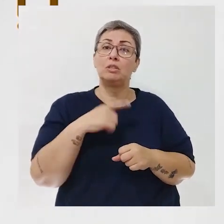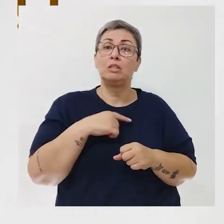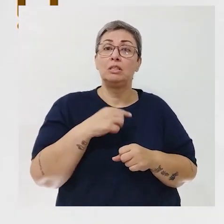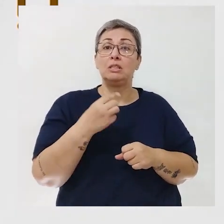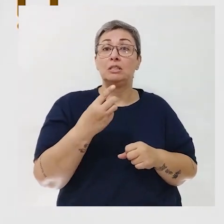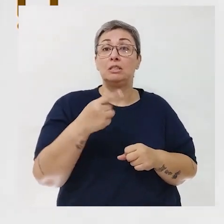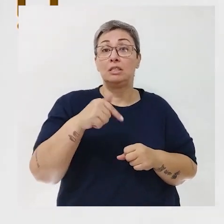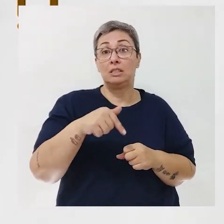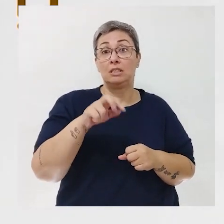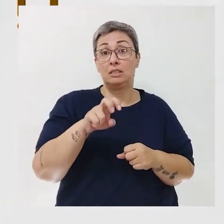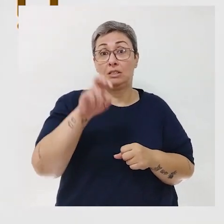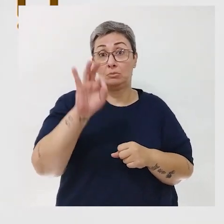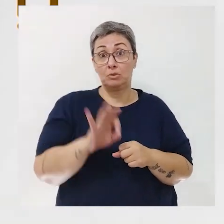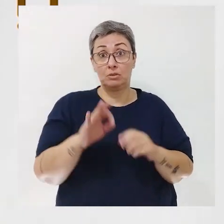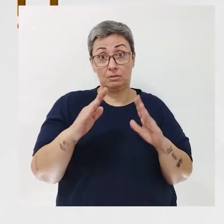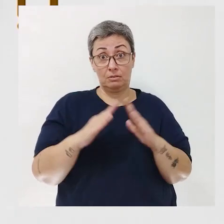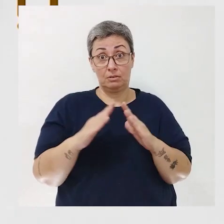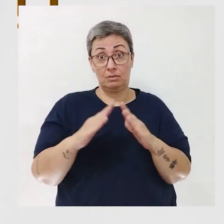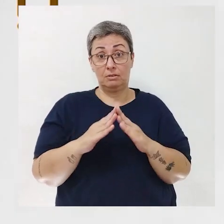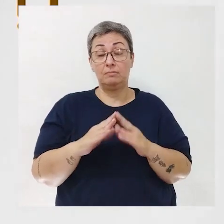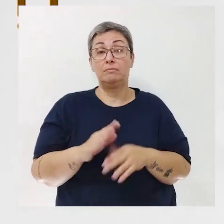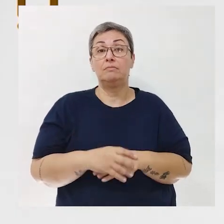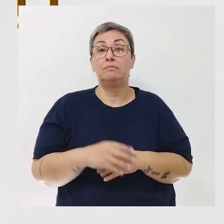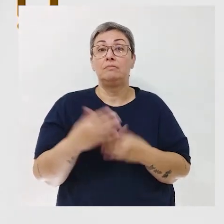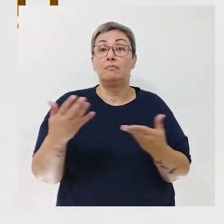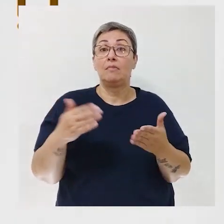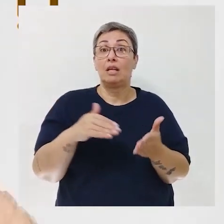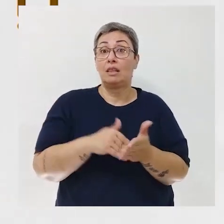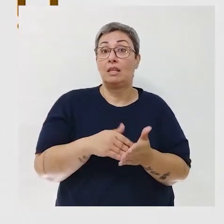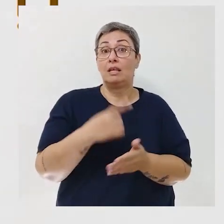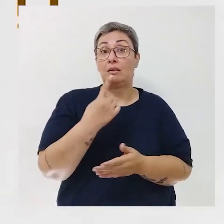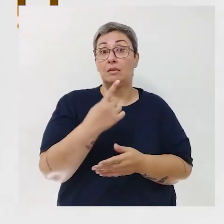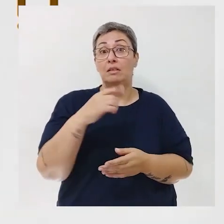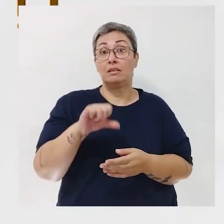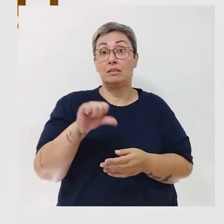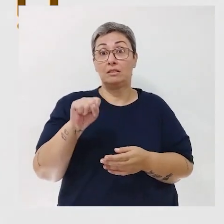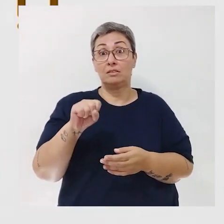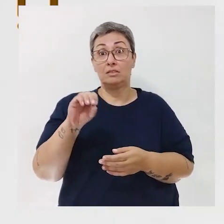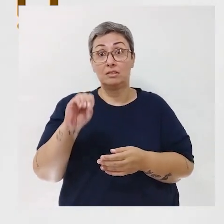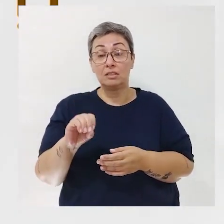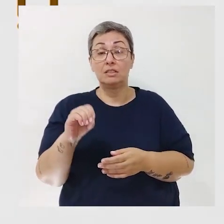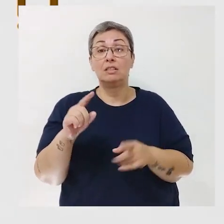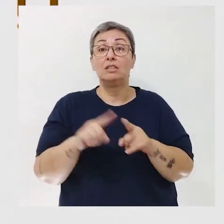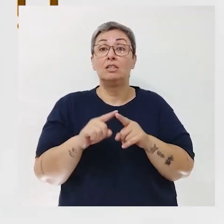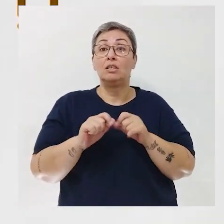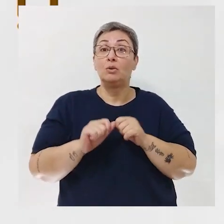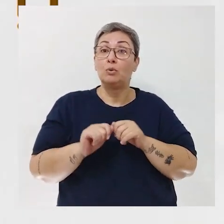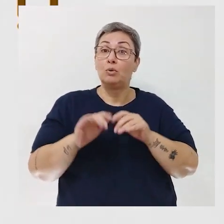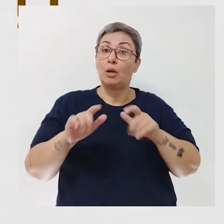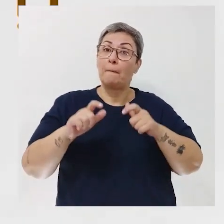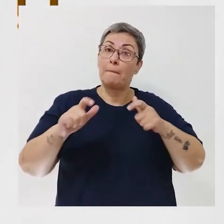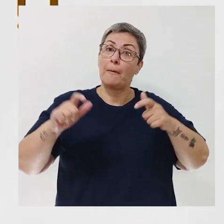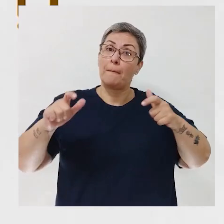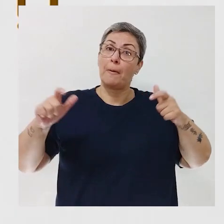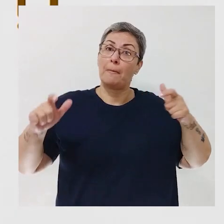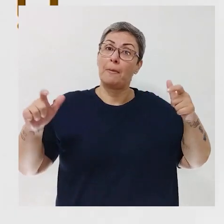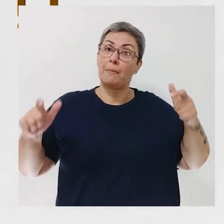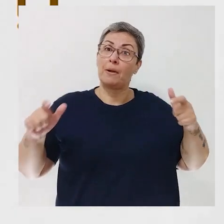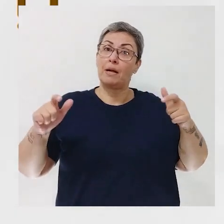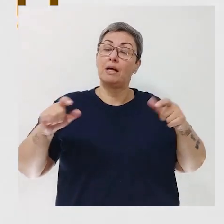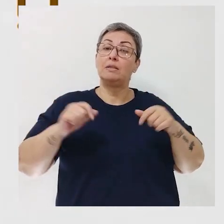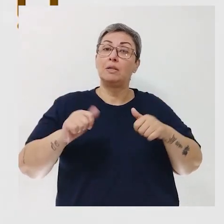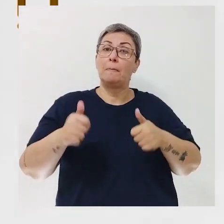menos 75% das residências. Até 1980, a cobertura só cresceu de forma